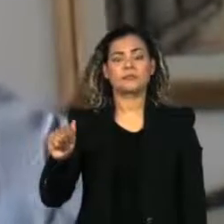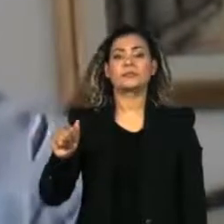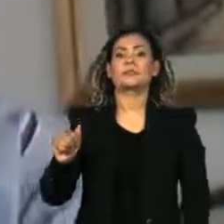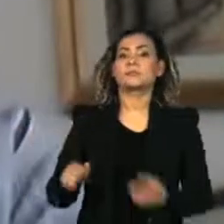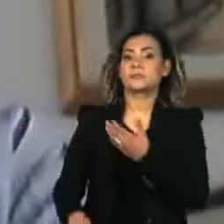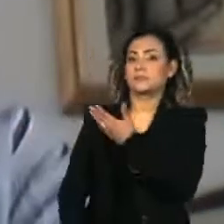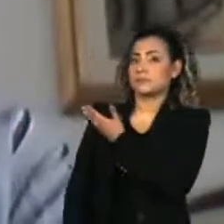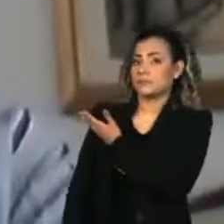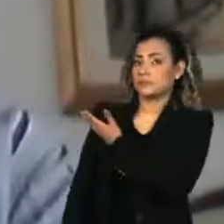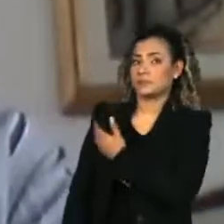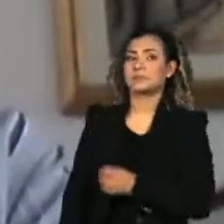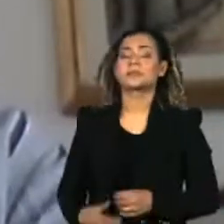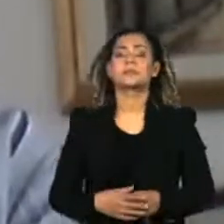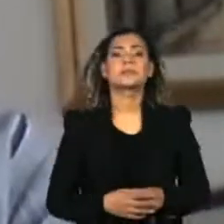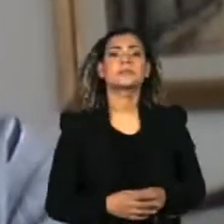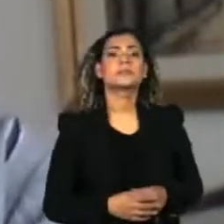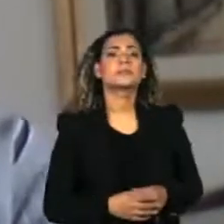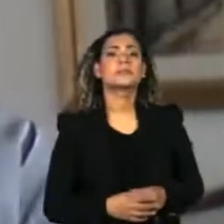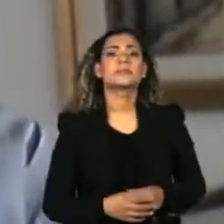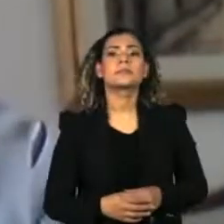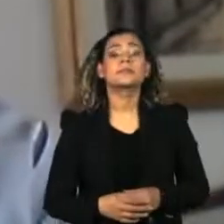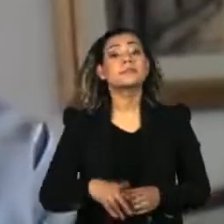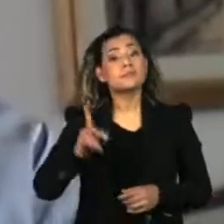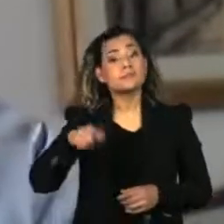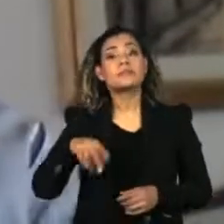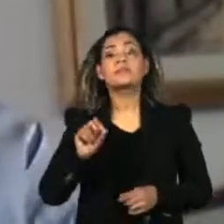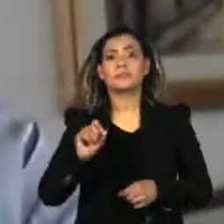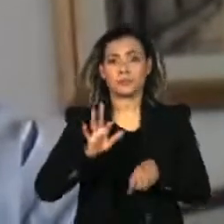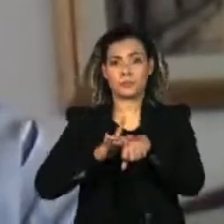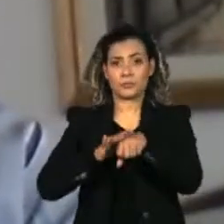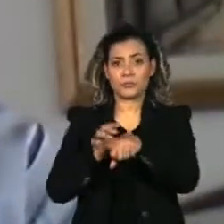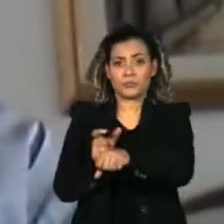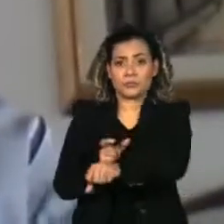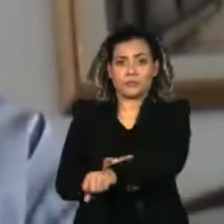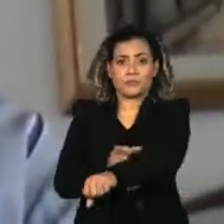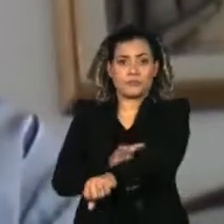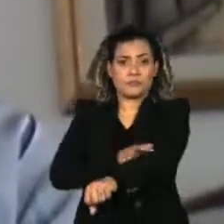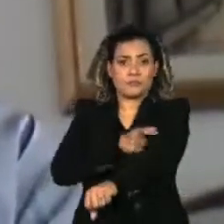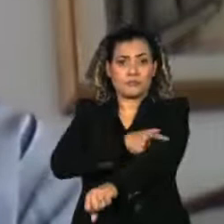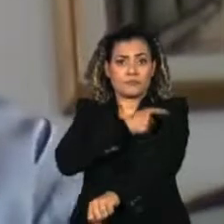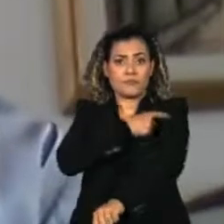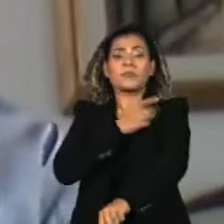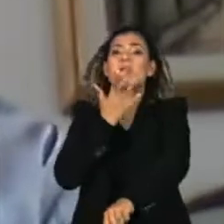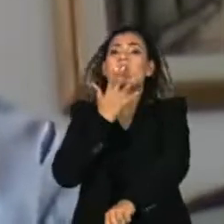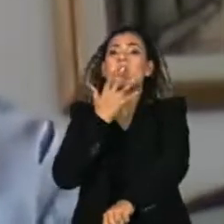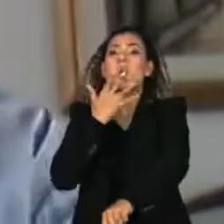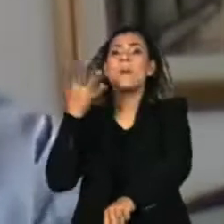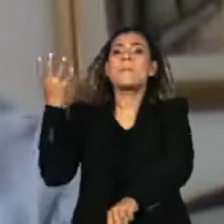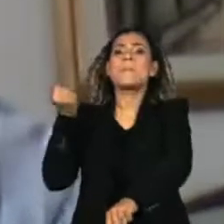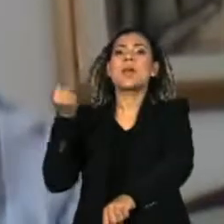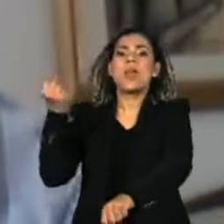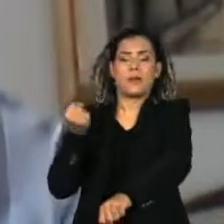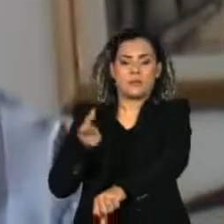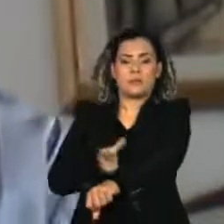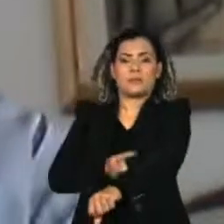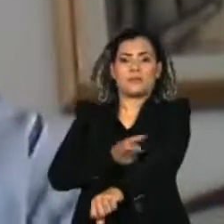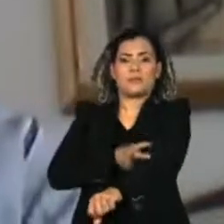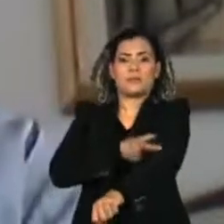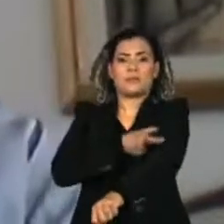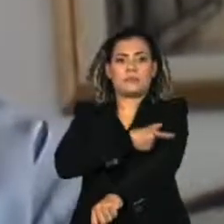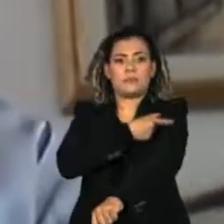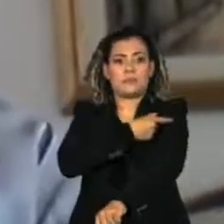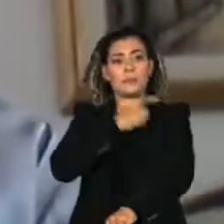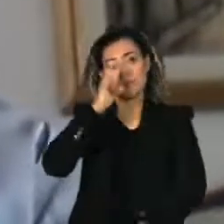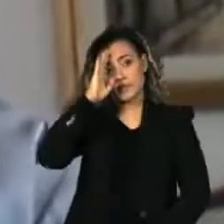Vitiligo é uma condição da pele que se caracteriza pela perda do pigmento. O pigmento principal que